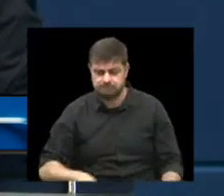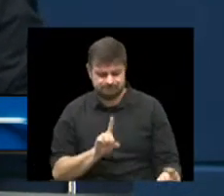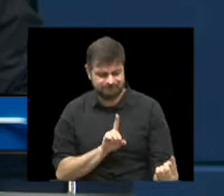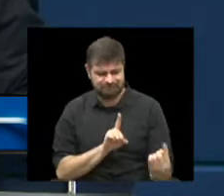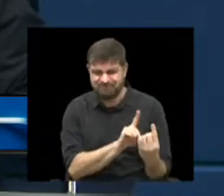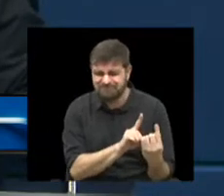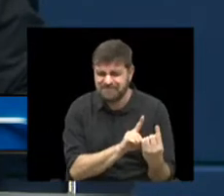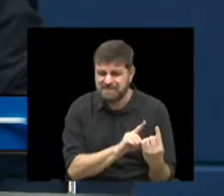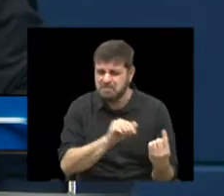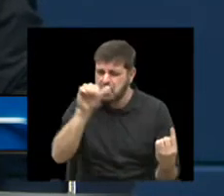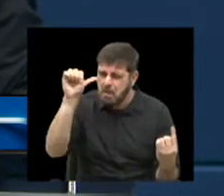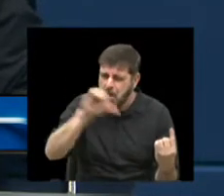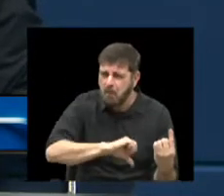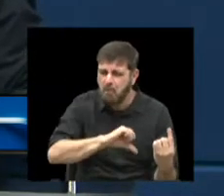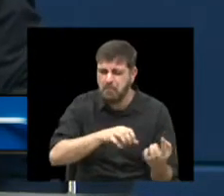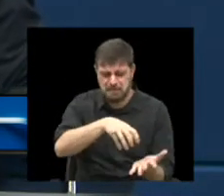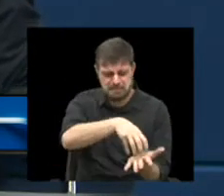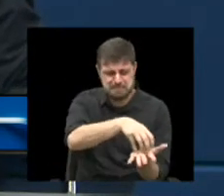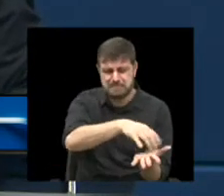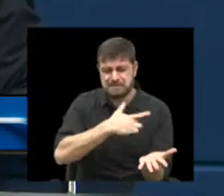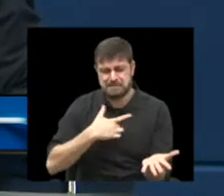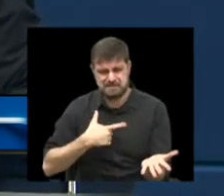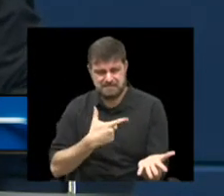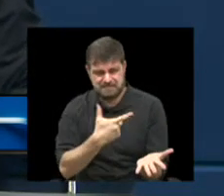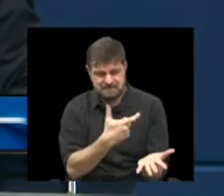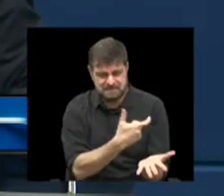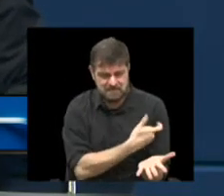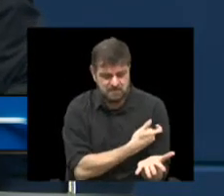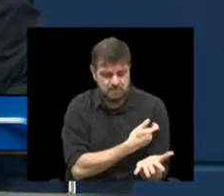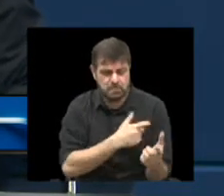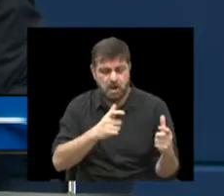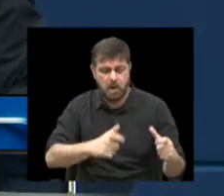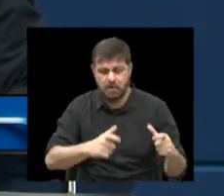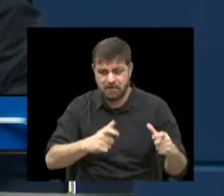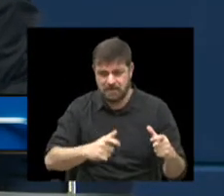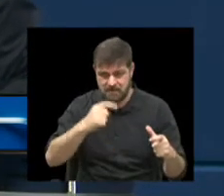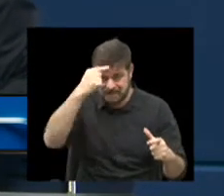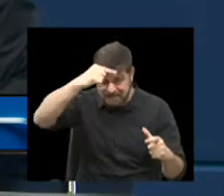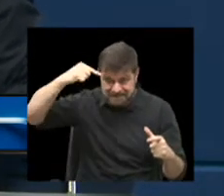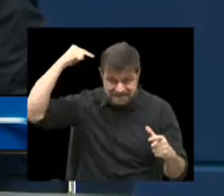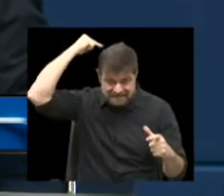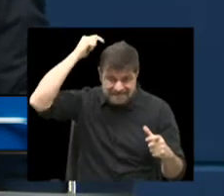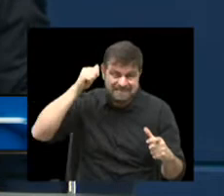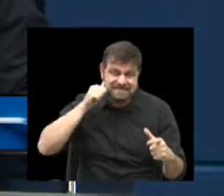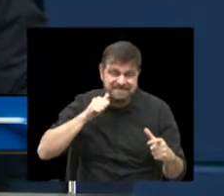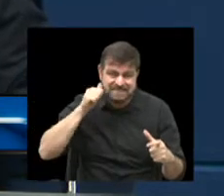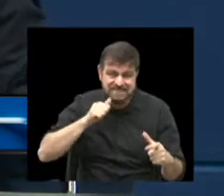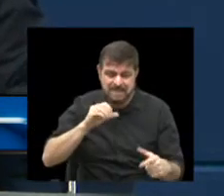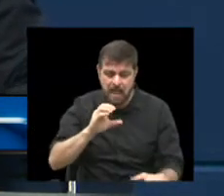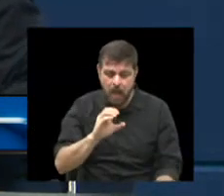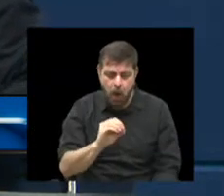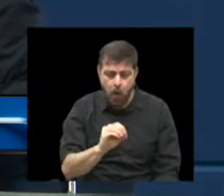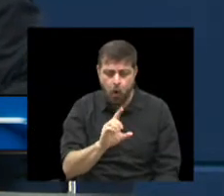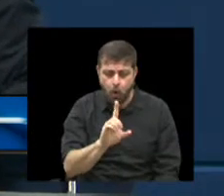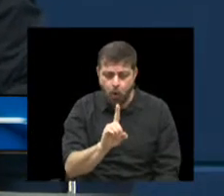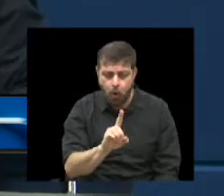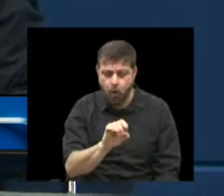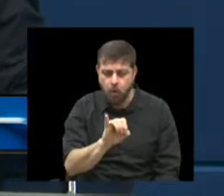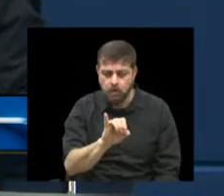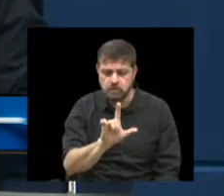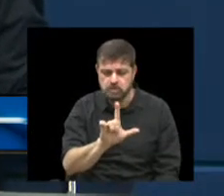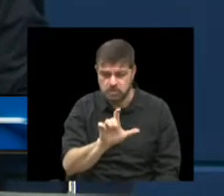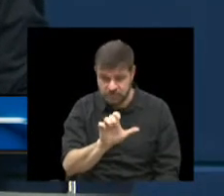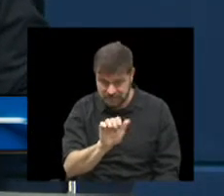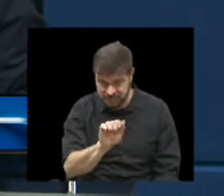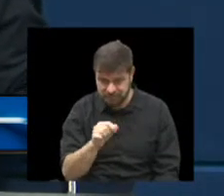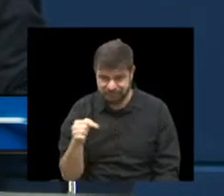dos funcionários do Centro de Saúde Santa Odila. 2 na mesma semana. Logo